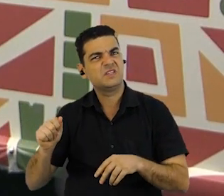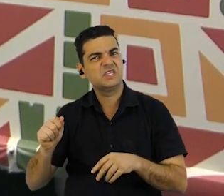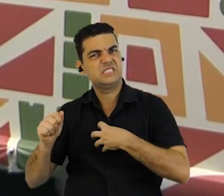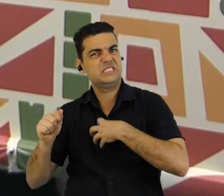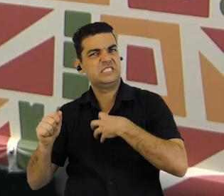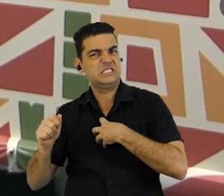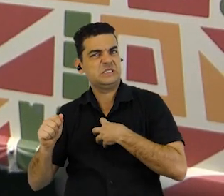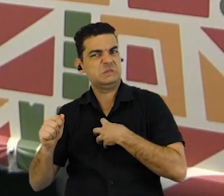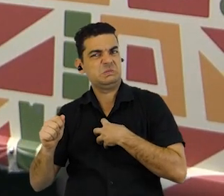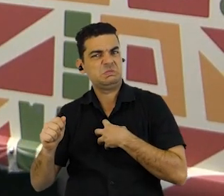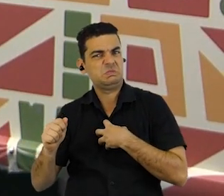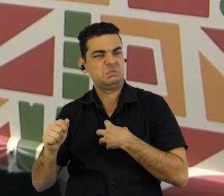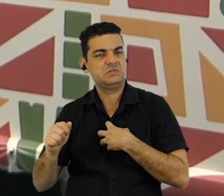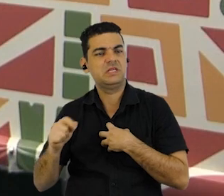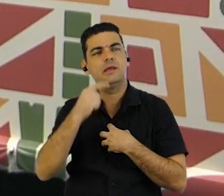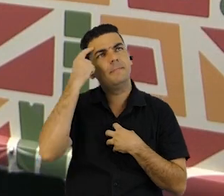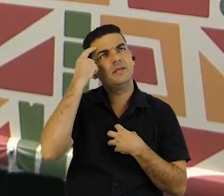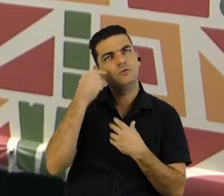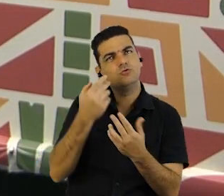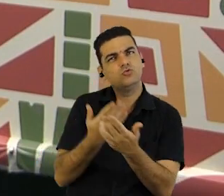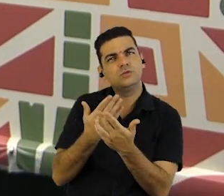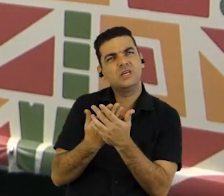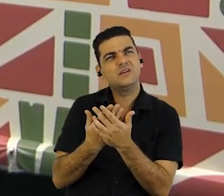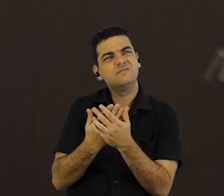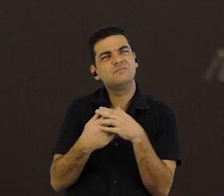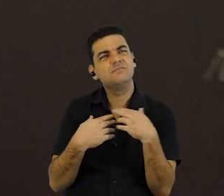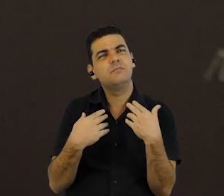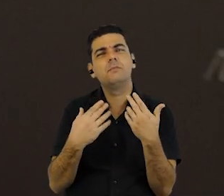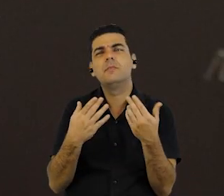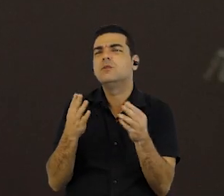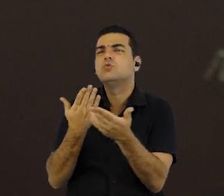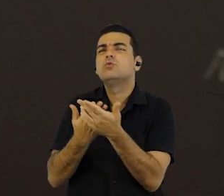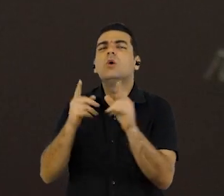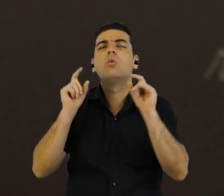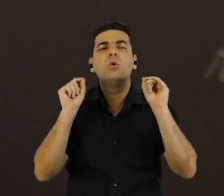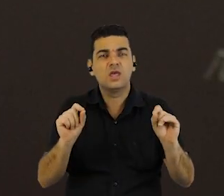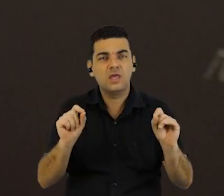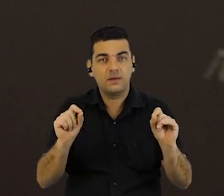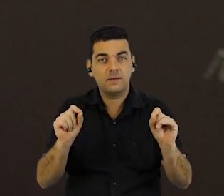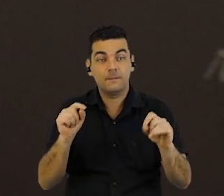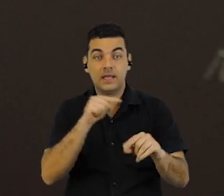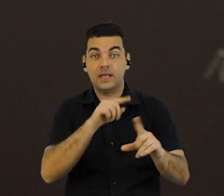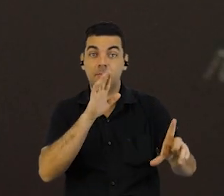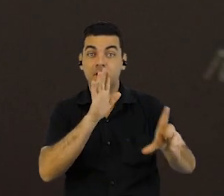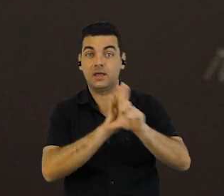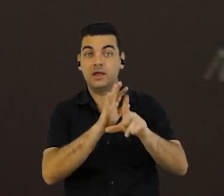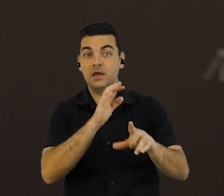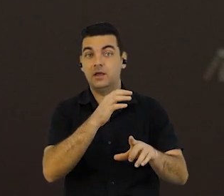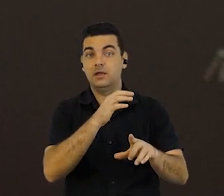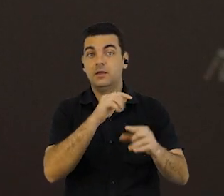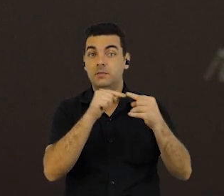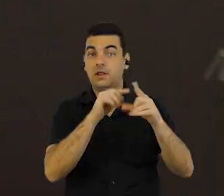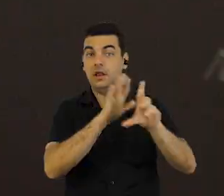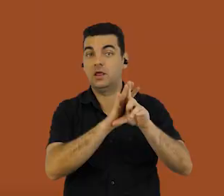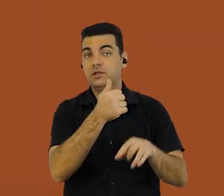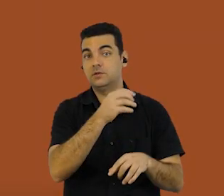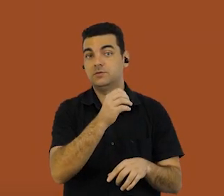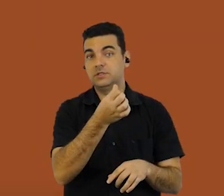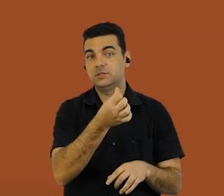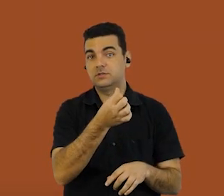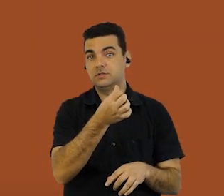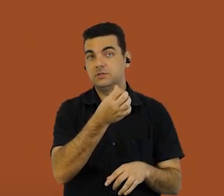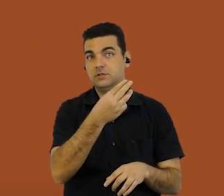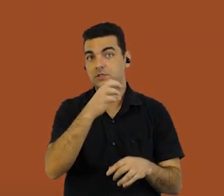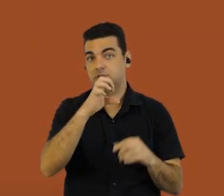e que ele não sabe por onde começar a aplicar a Lei 10.639?